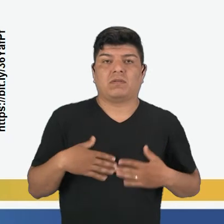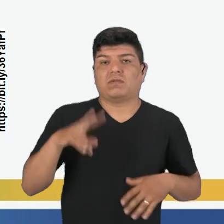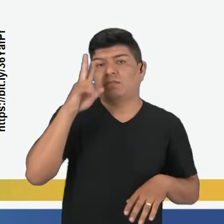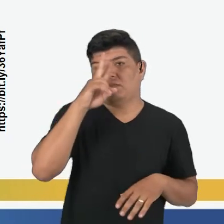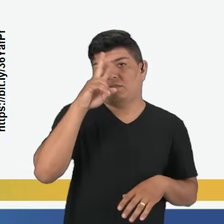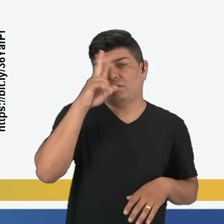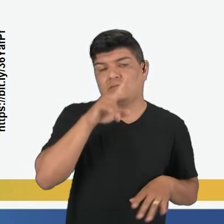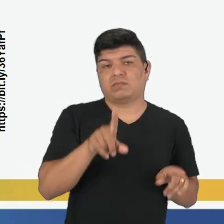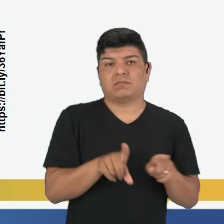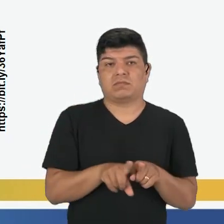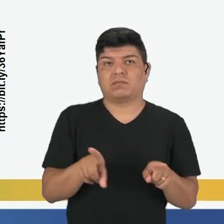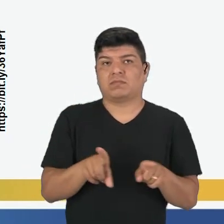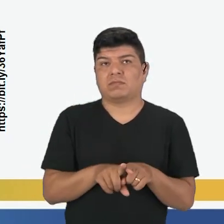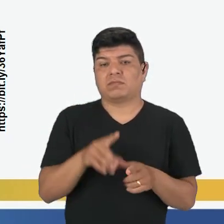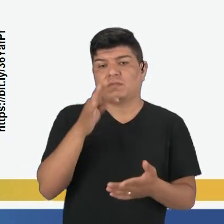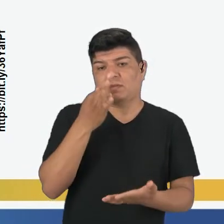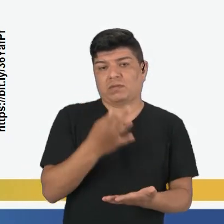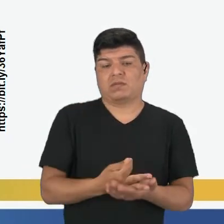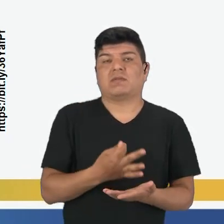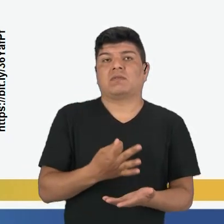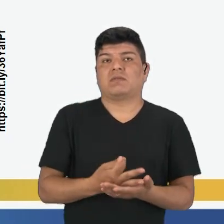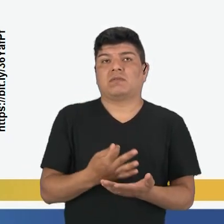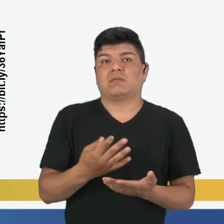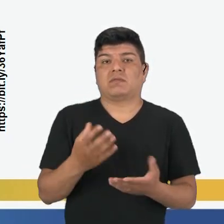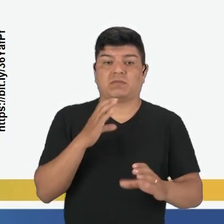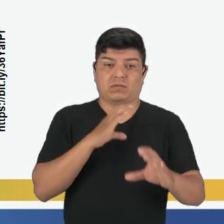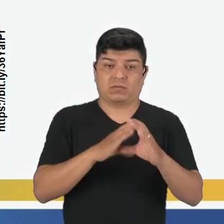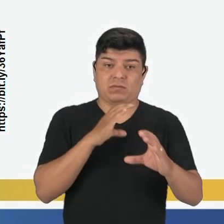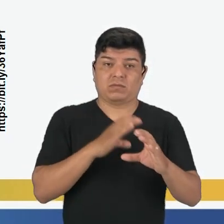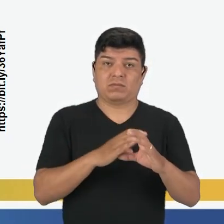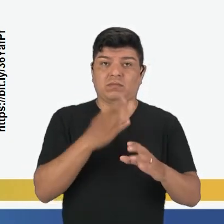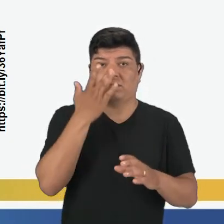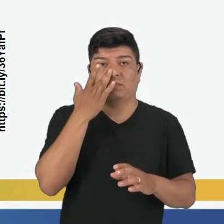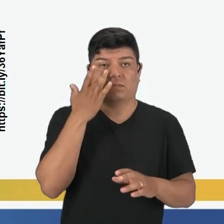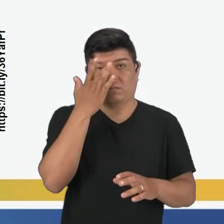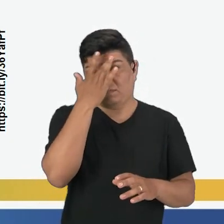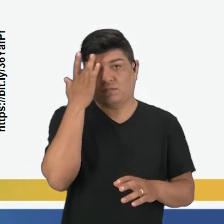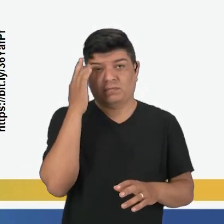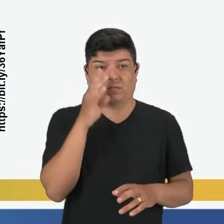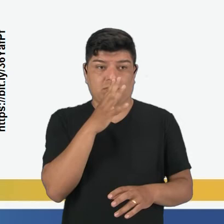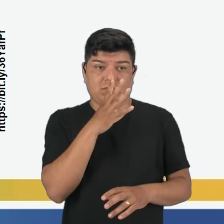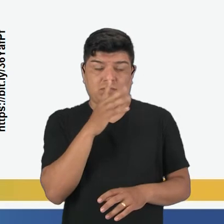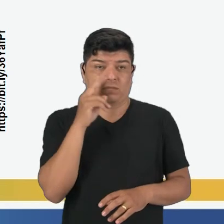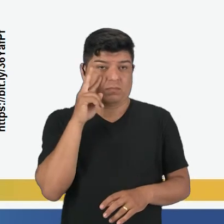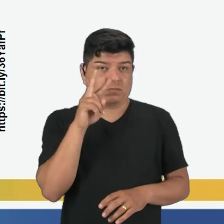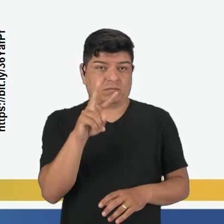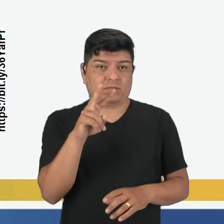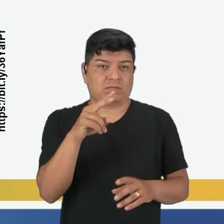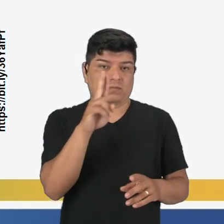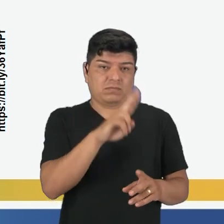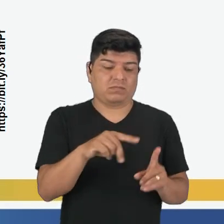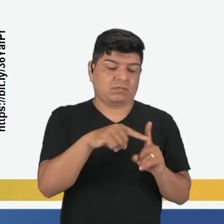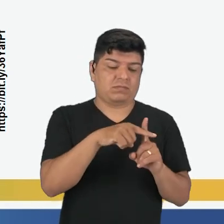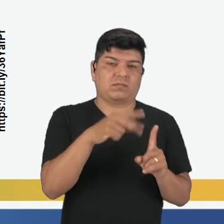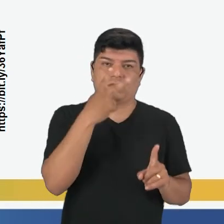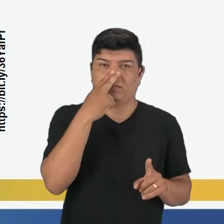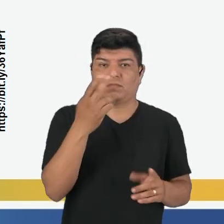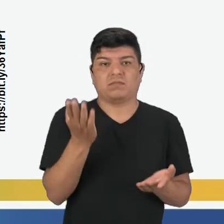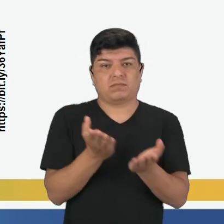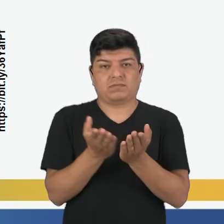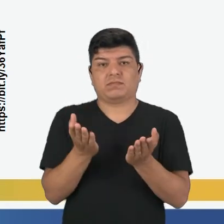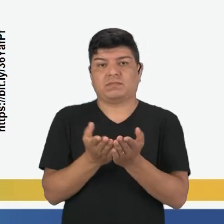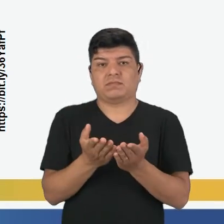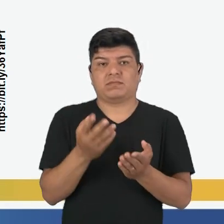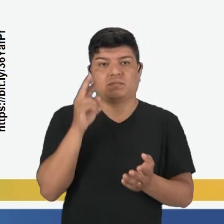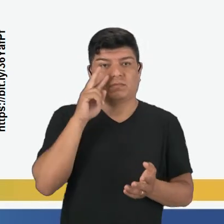lembra a fé, não é? Comunica também. Quem olha para uma pessoa usando uma cruz, aquele camarada é cristão. Quem olha para uma